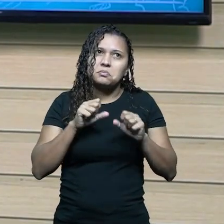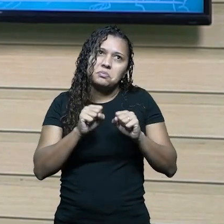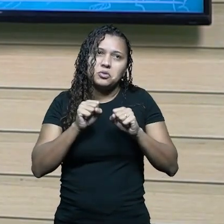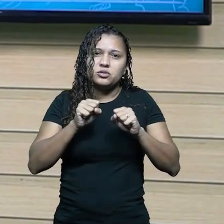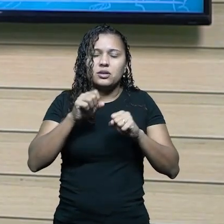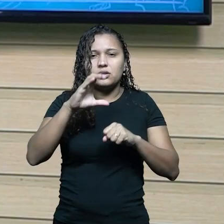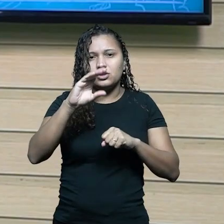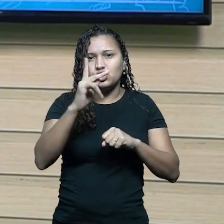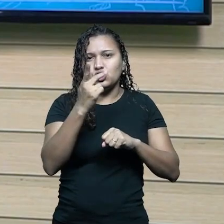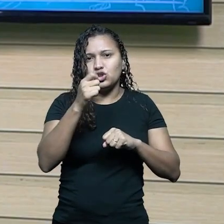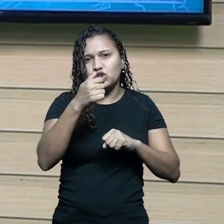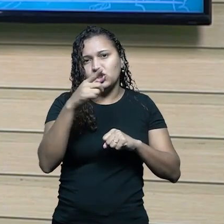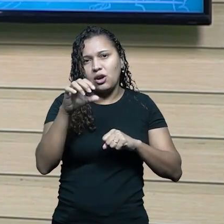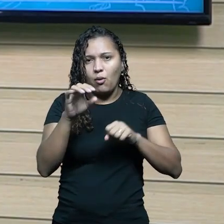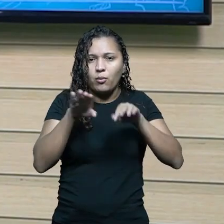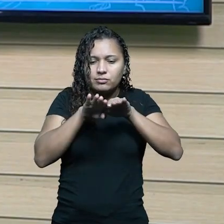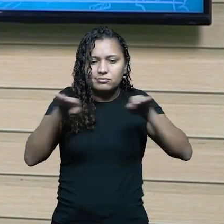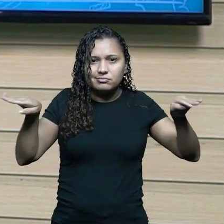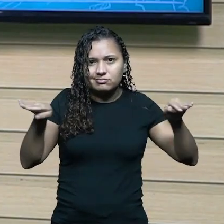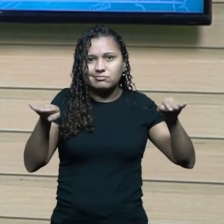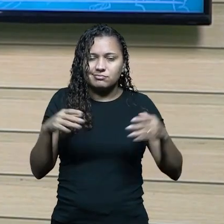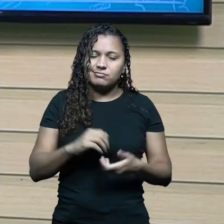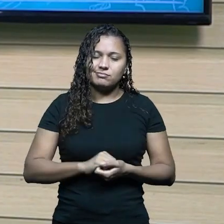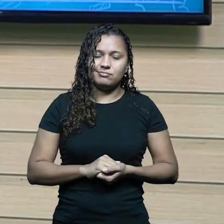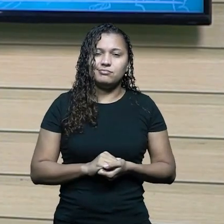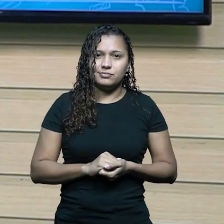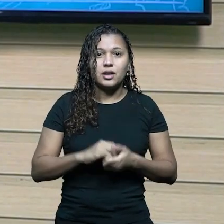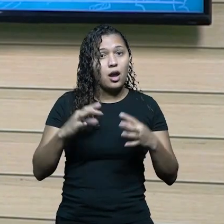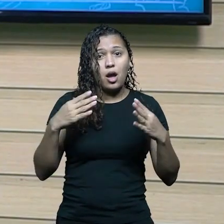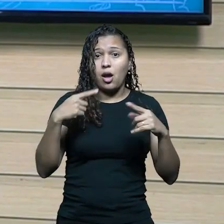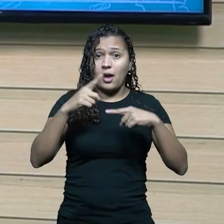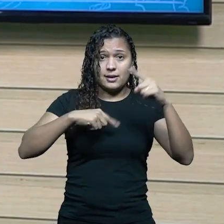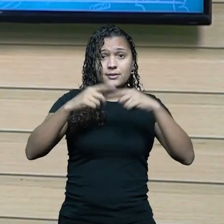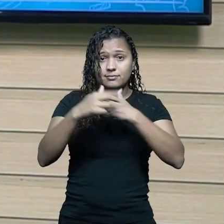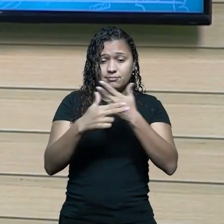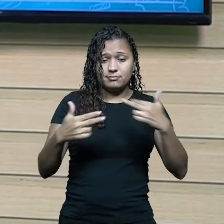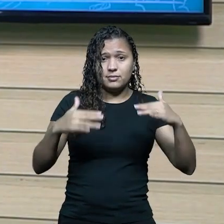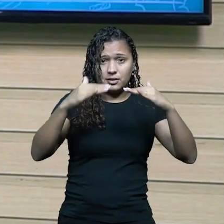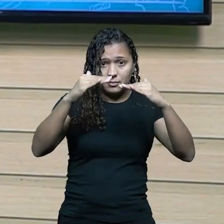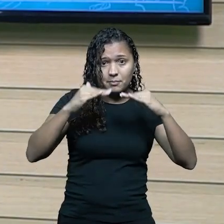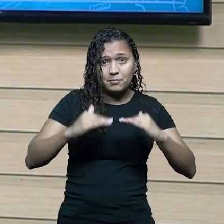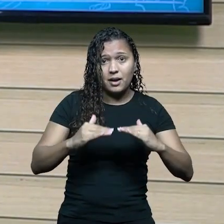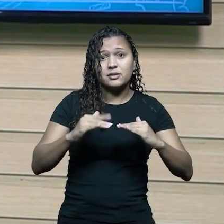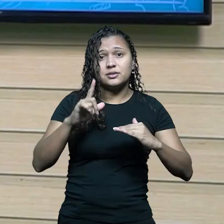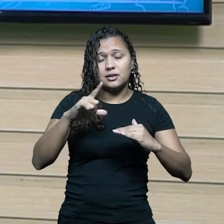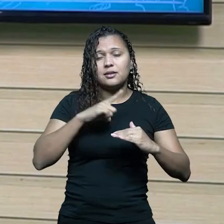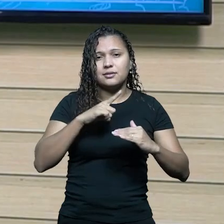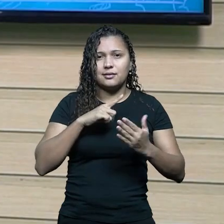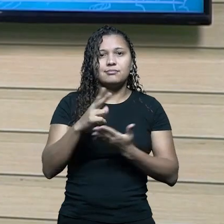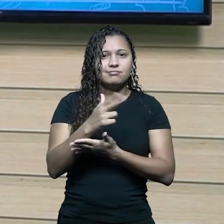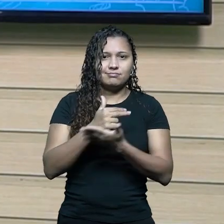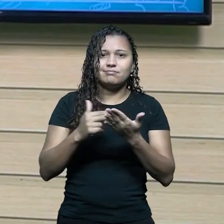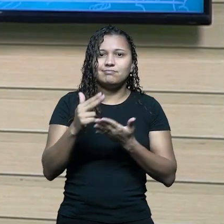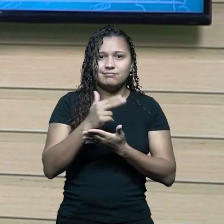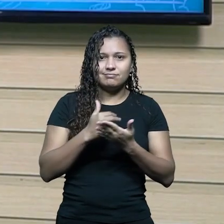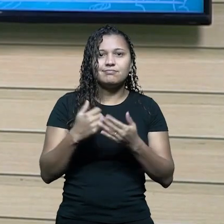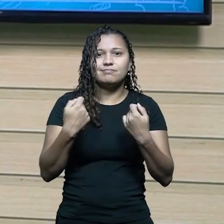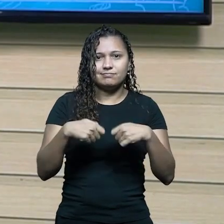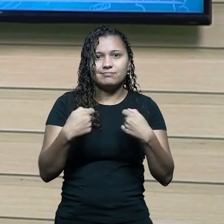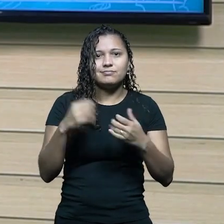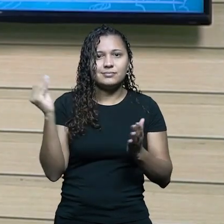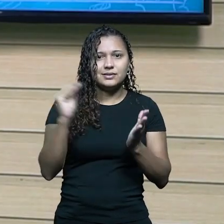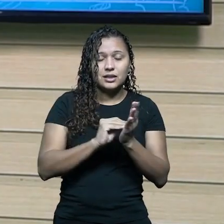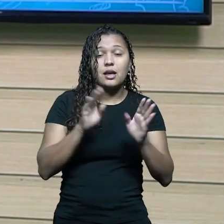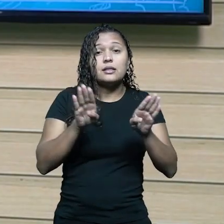vai estar uma superfície de uma construção qualquer. Então, todos esses elementos farão parte também desse desenho